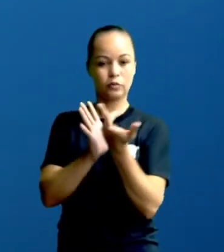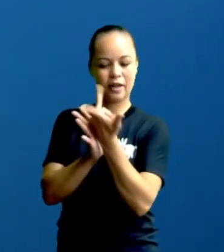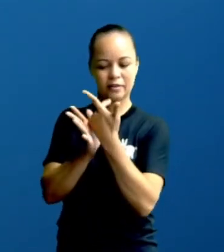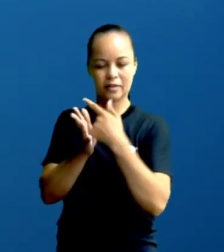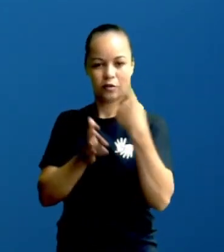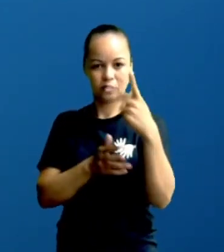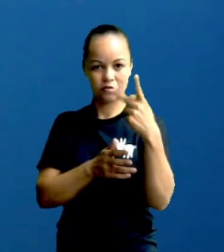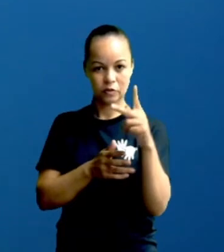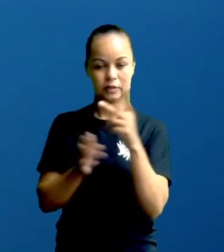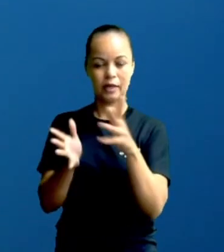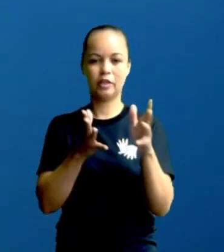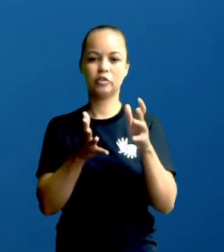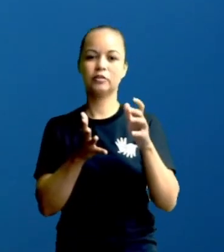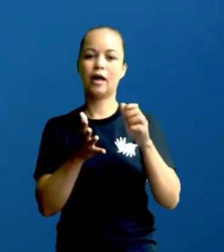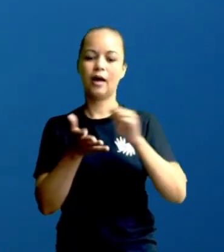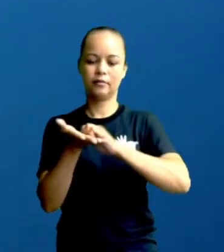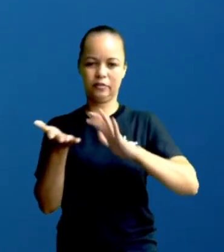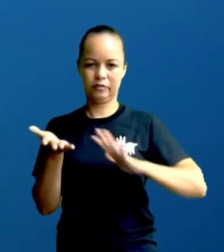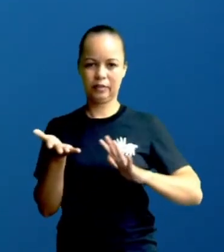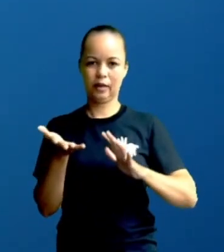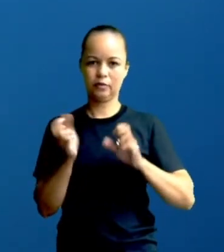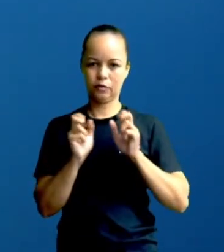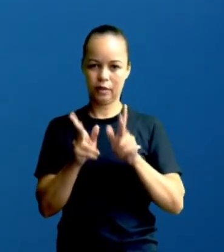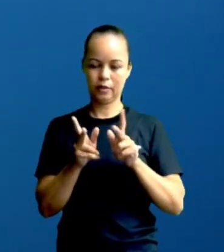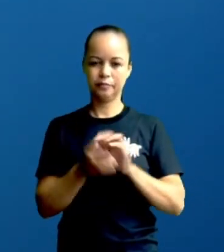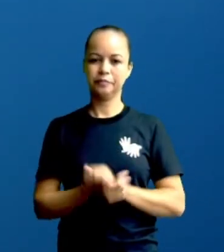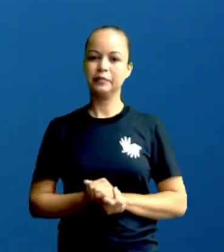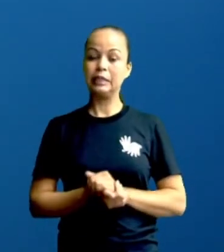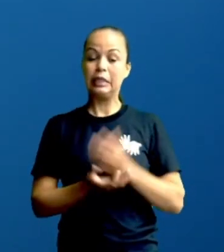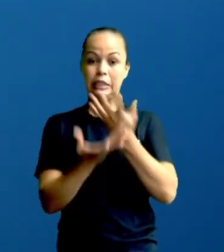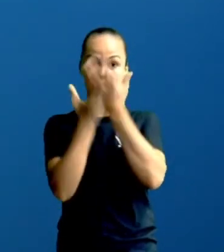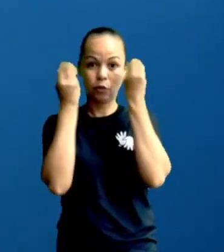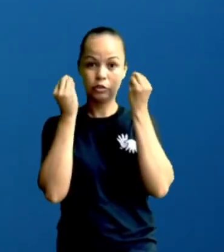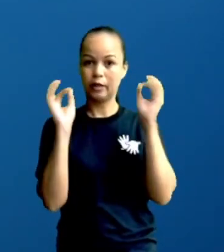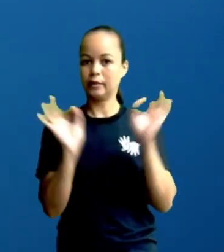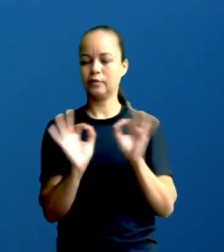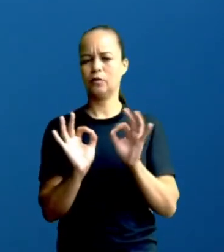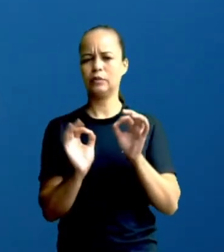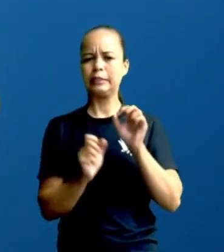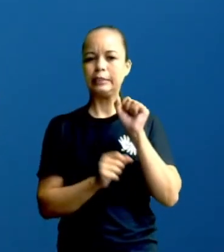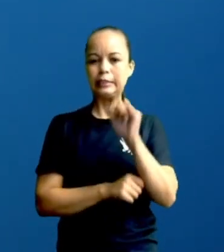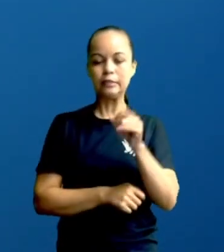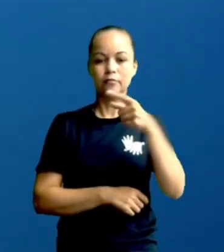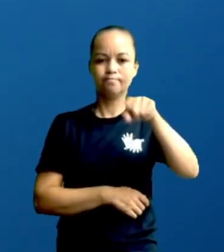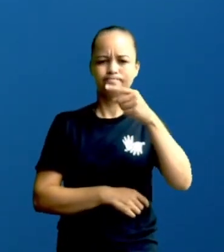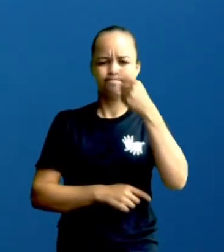da atividade que eu passei, tá bom? Não esquecendo, se você tiver alguma dúvida,